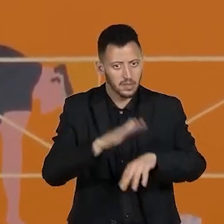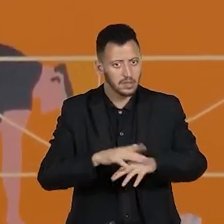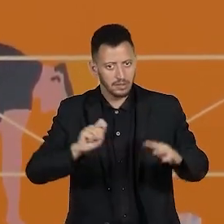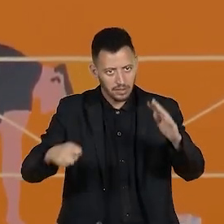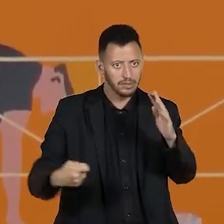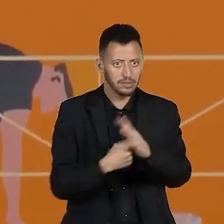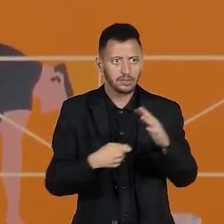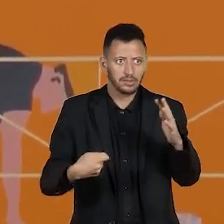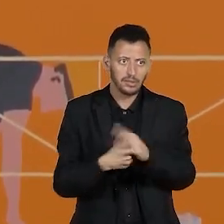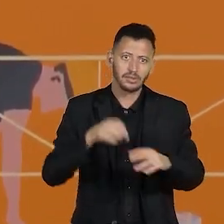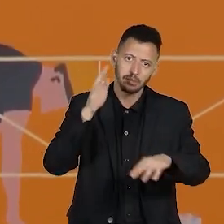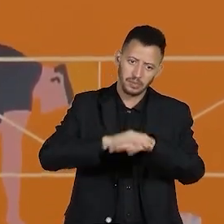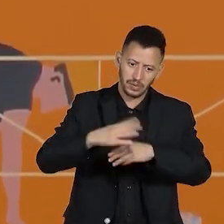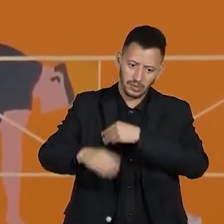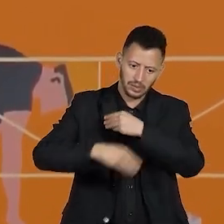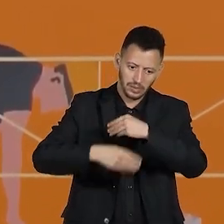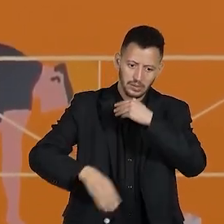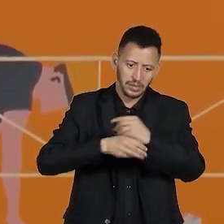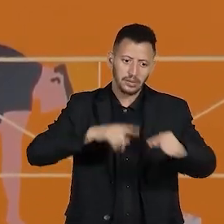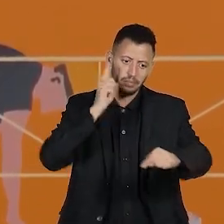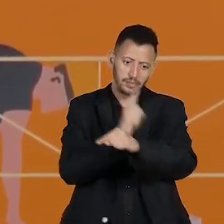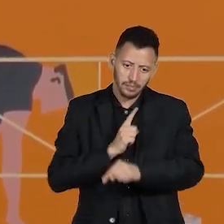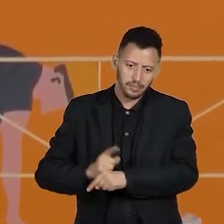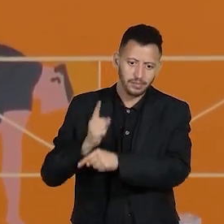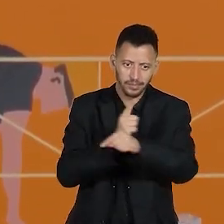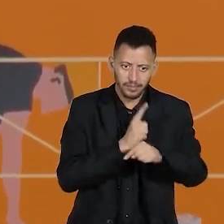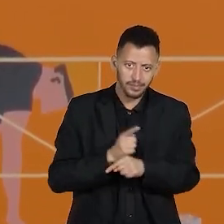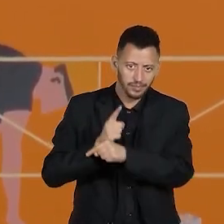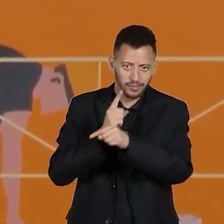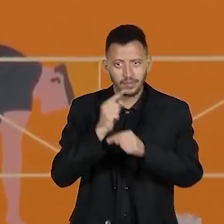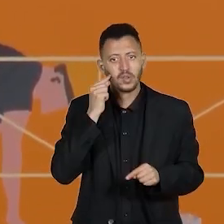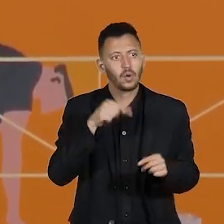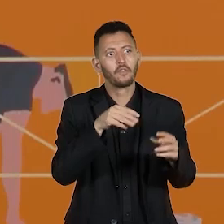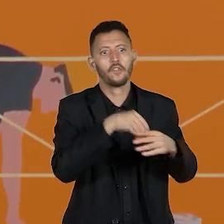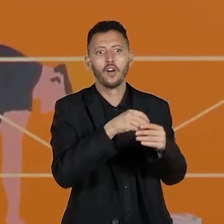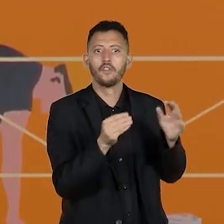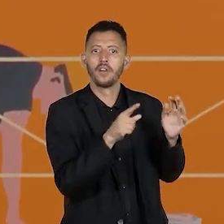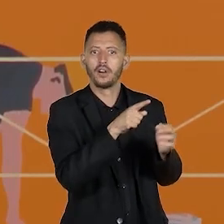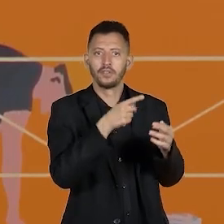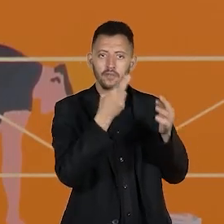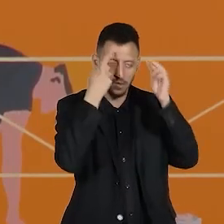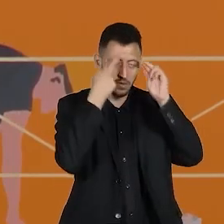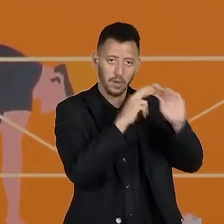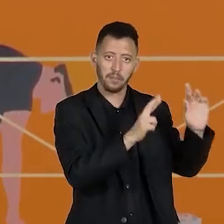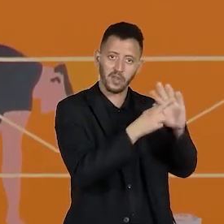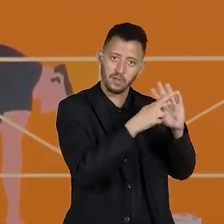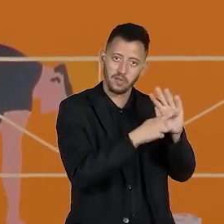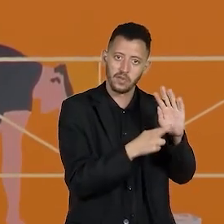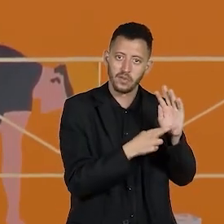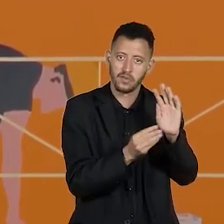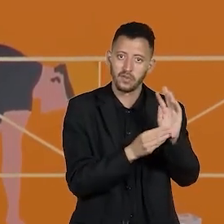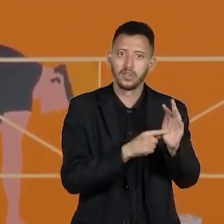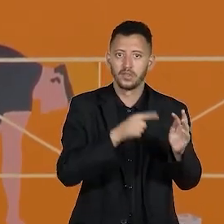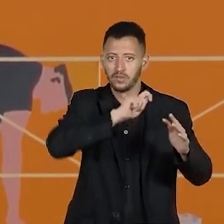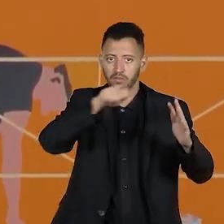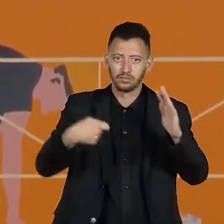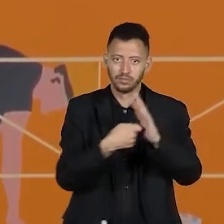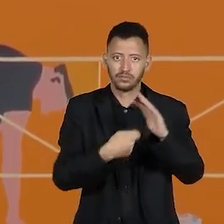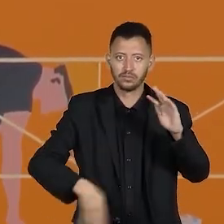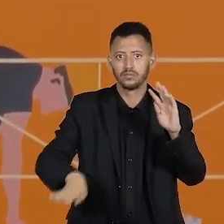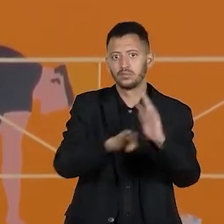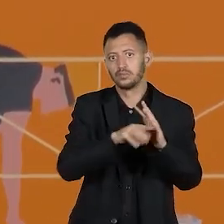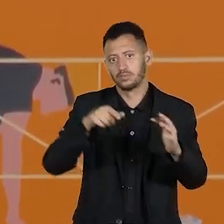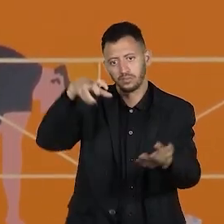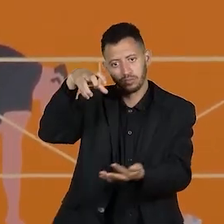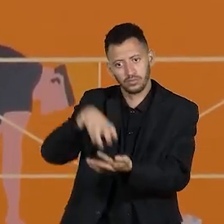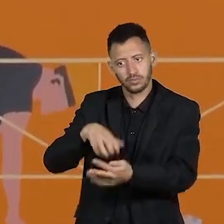detalhada for a denúncia, com mais elementos, mais evidências do que é a irregularidade, para que imediatamente, no que essa